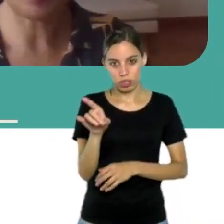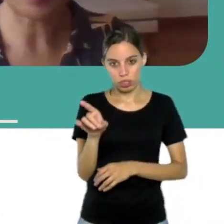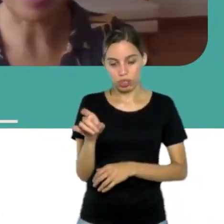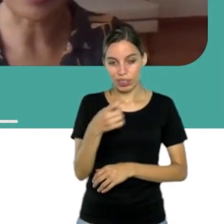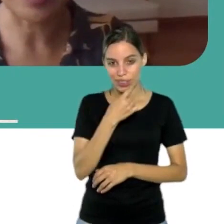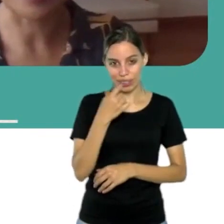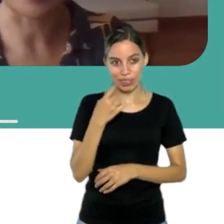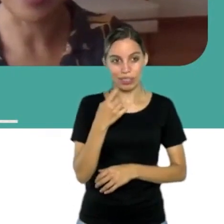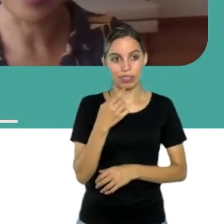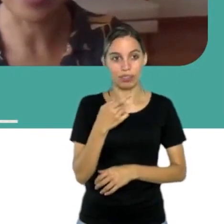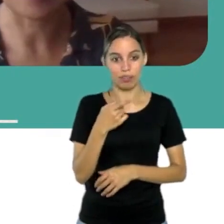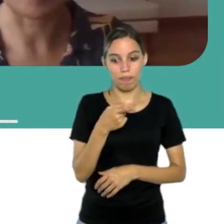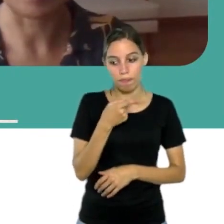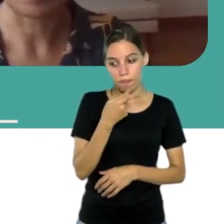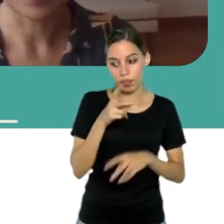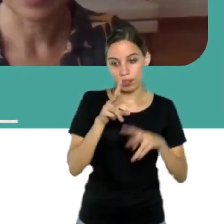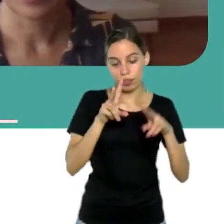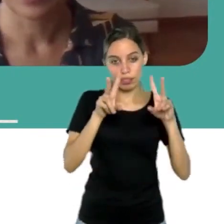diz um bocado assim